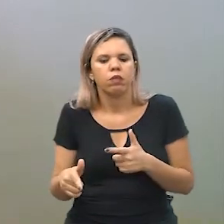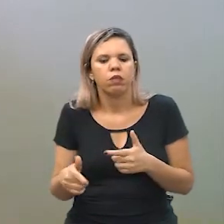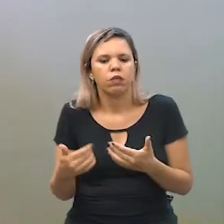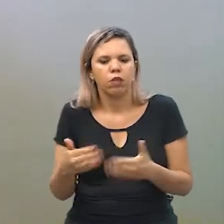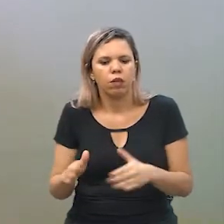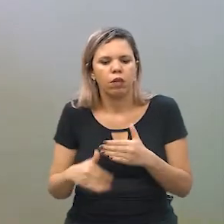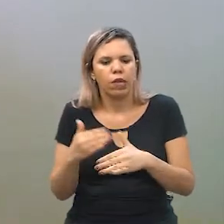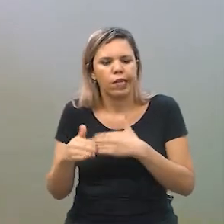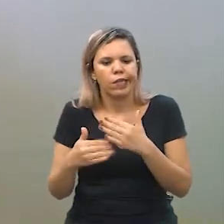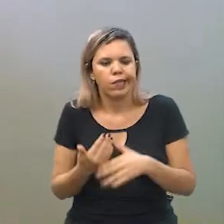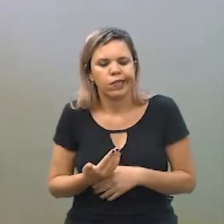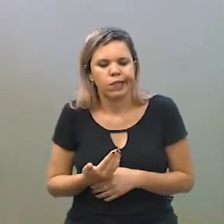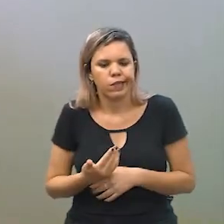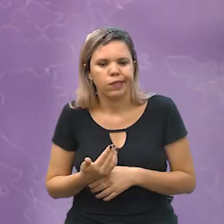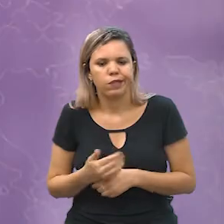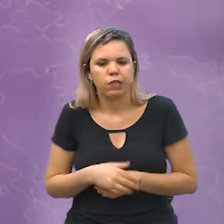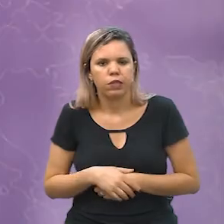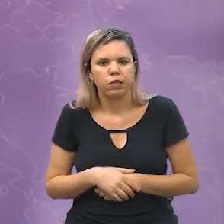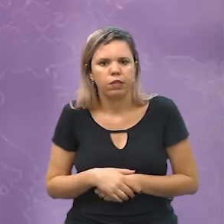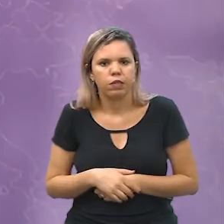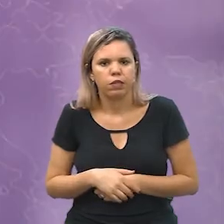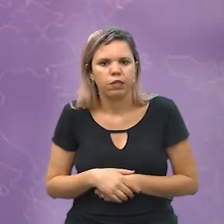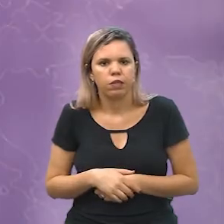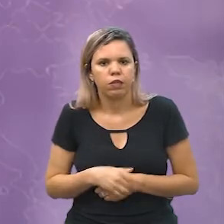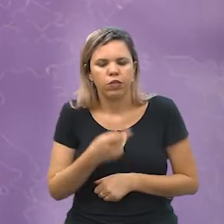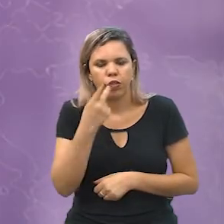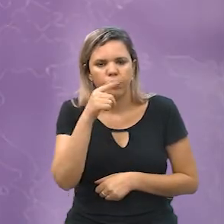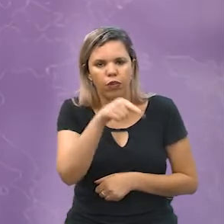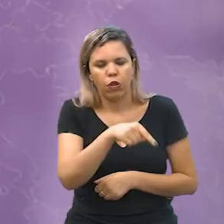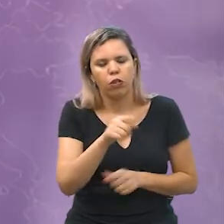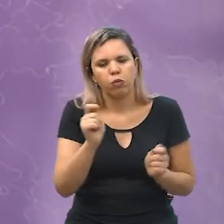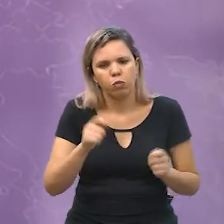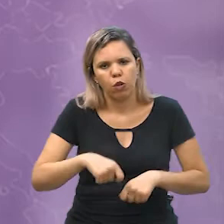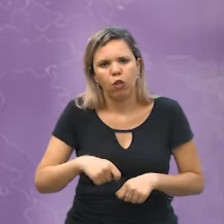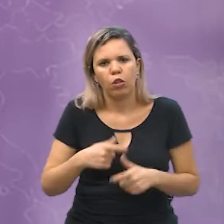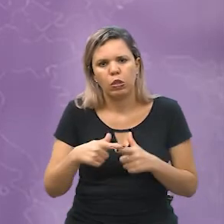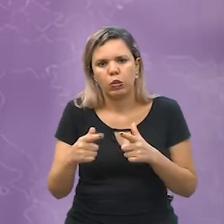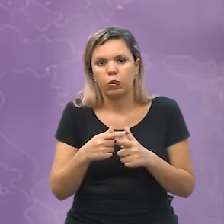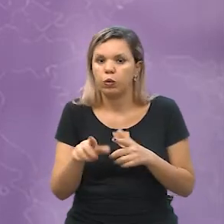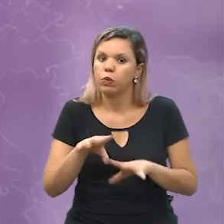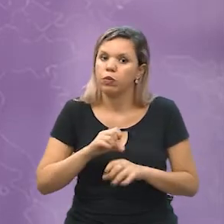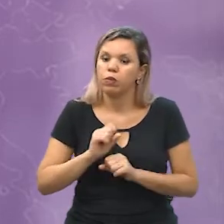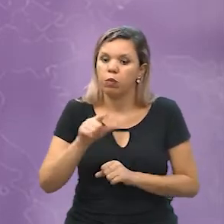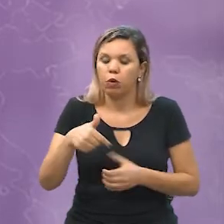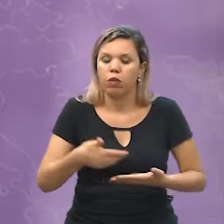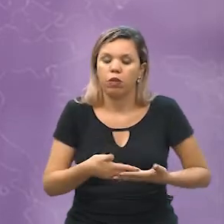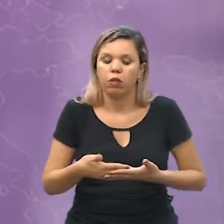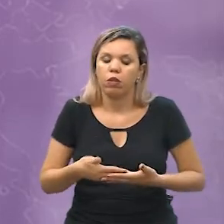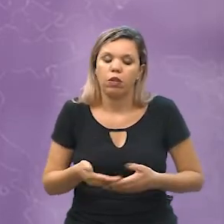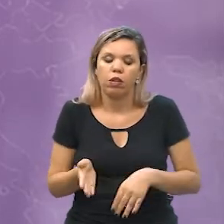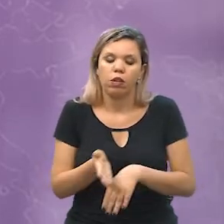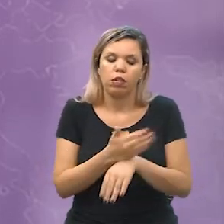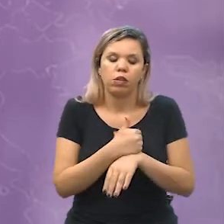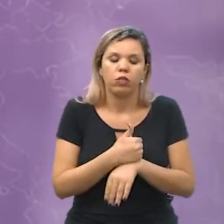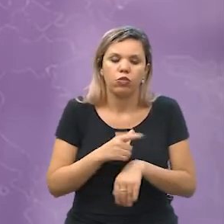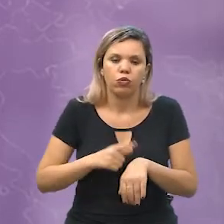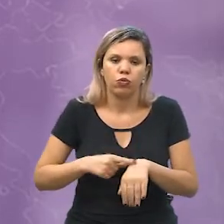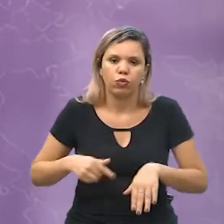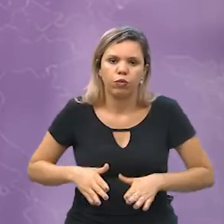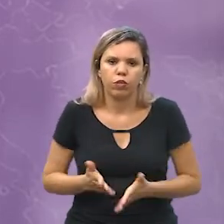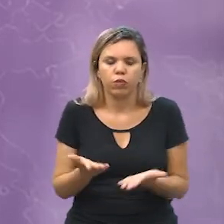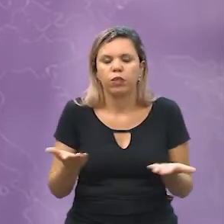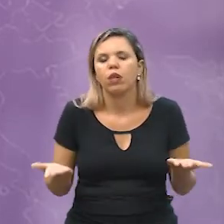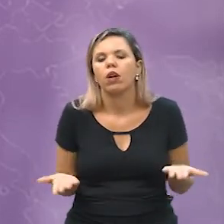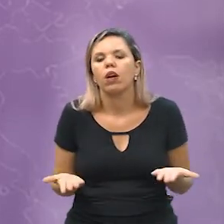desencadeie de uma forma irreversível, né? Doutora, a senhora falou que pode trazer sequelas, né, quando o nenê nasce antes do tempo, o bebezinho